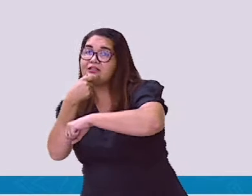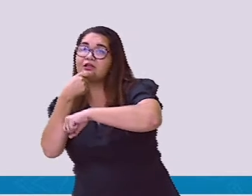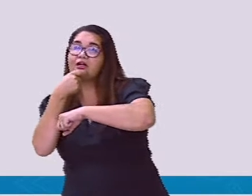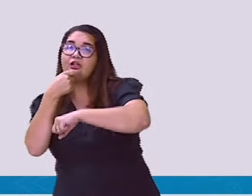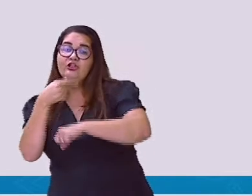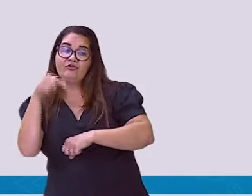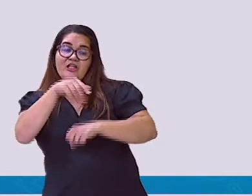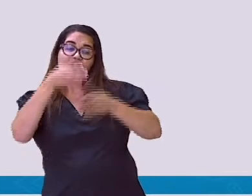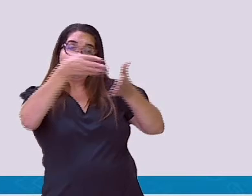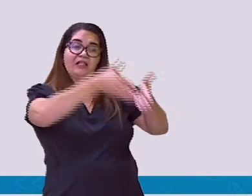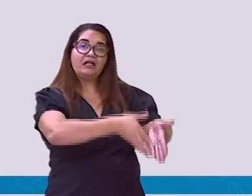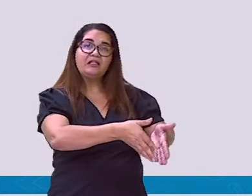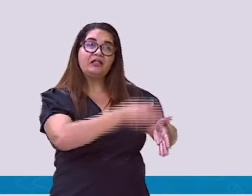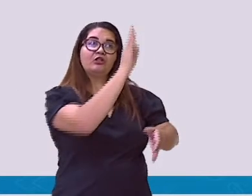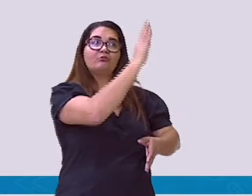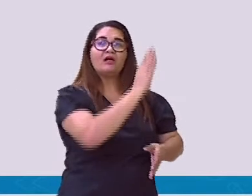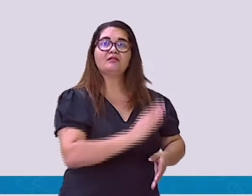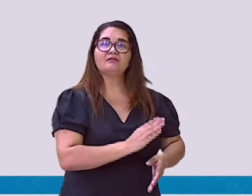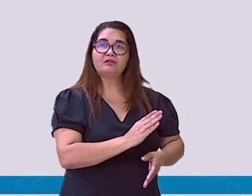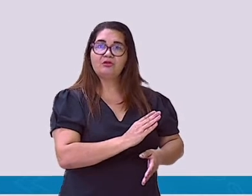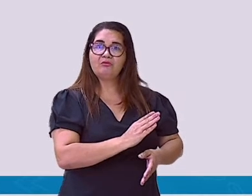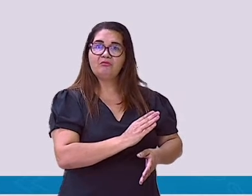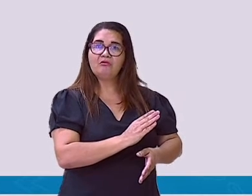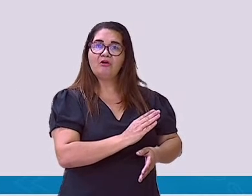seria outra.